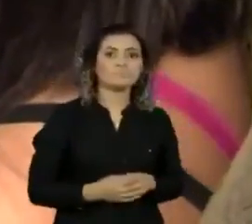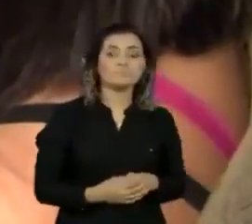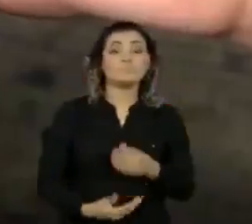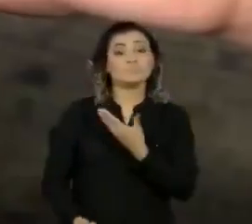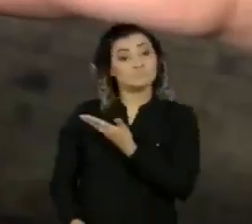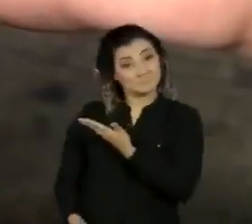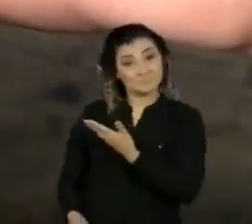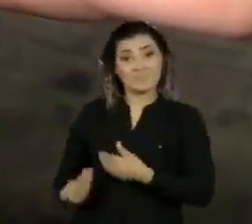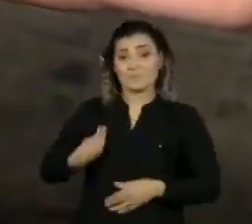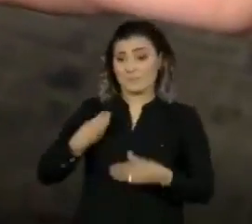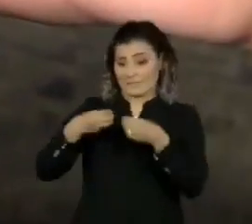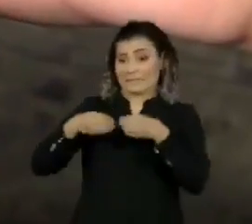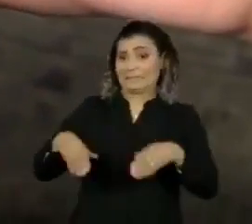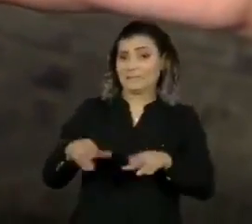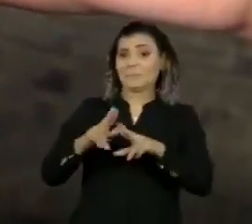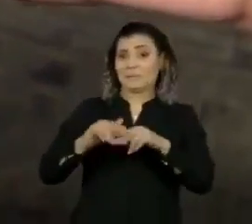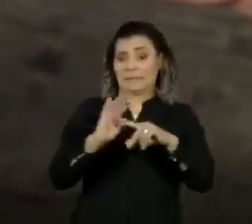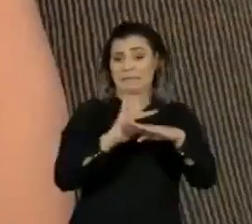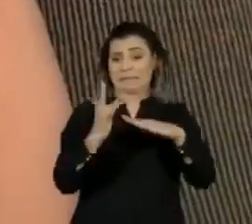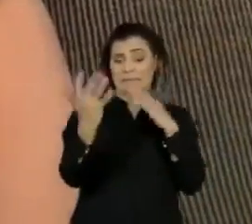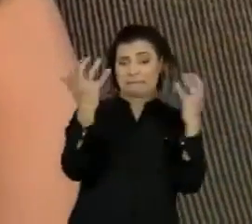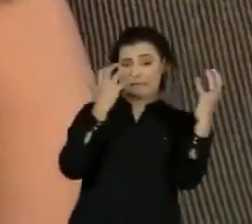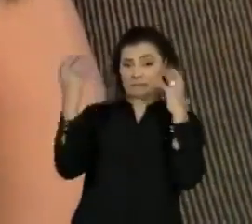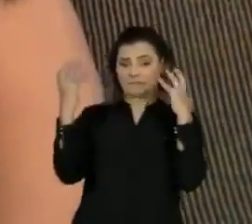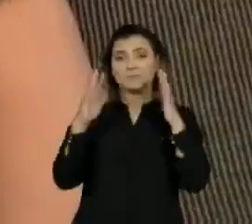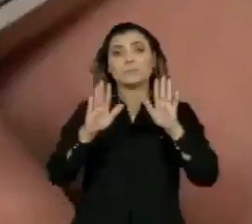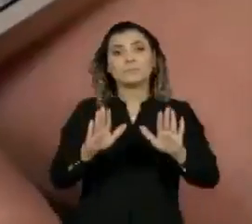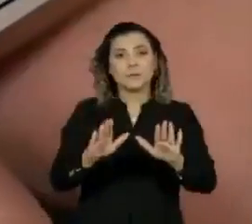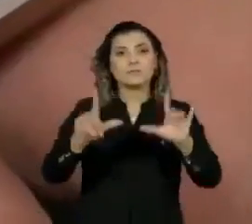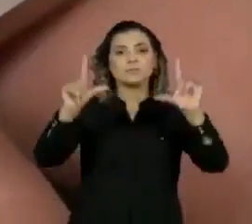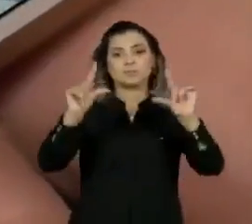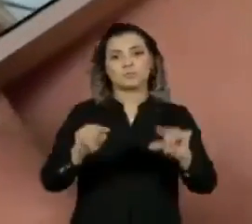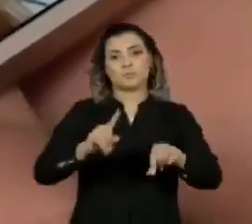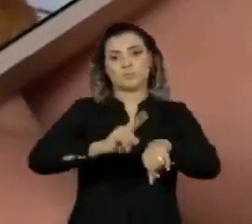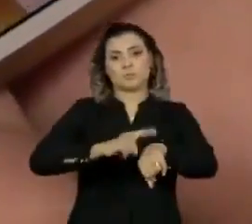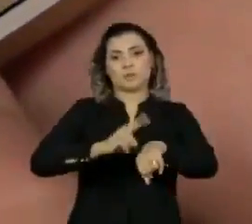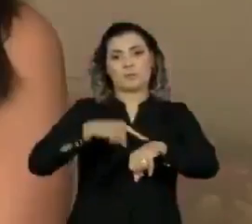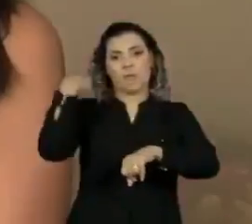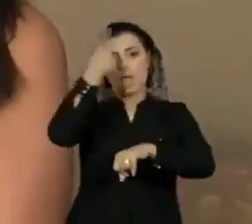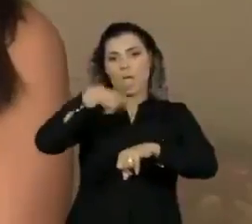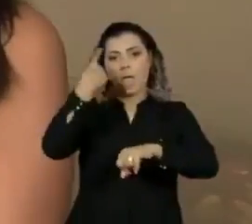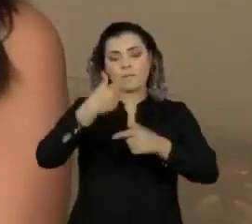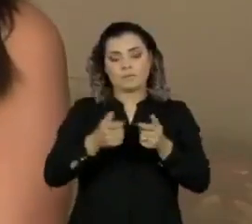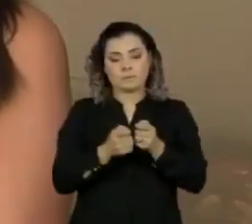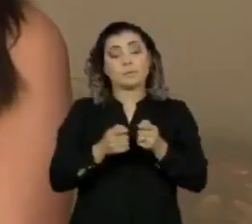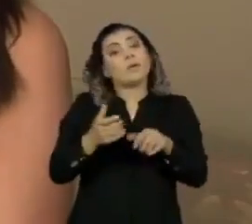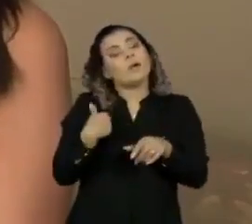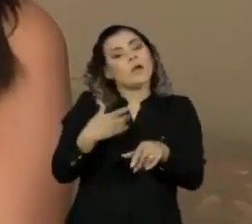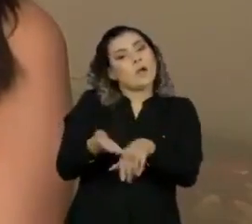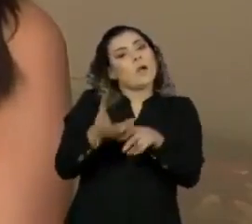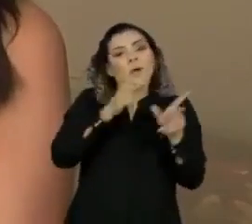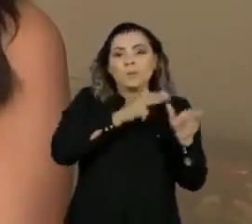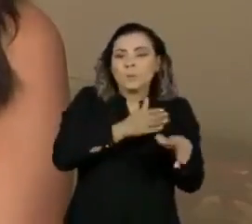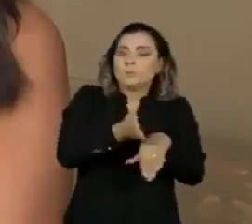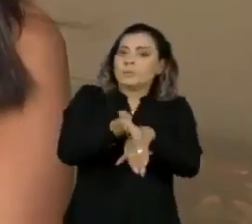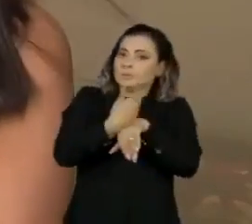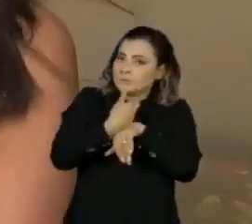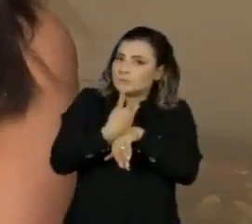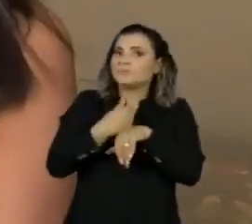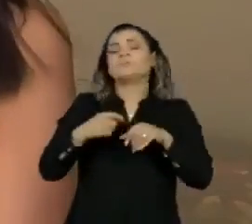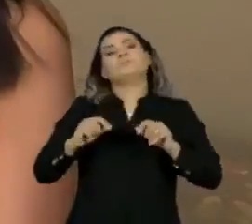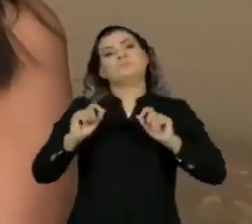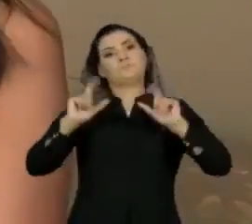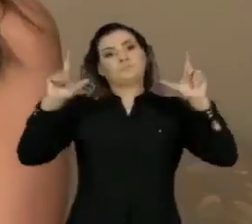vida ainda mais prejudicada pelas redes, Sabrina reduziu o tempo com o celular. Eu durmo um pouco mais cedo, acordo mais